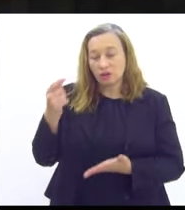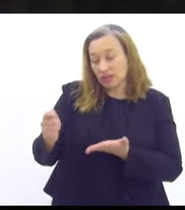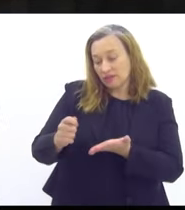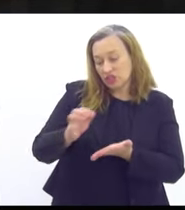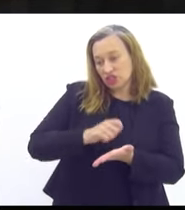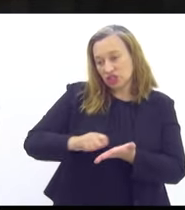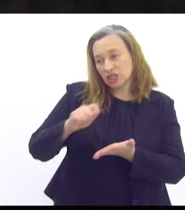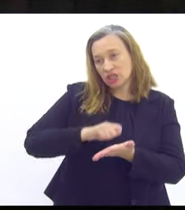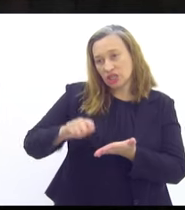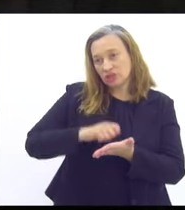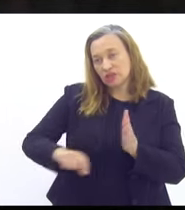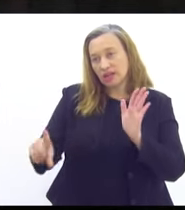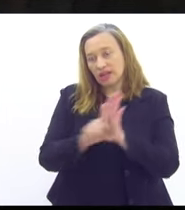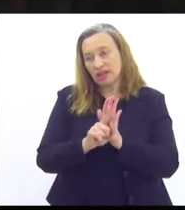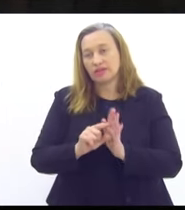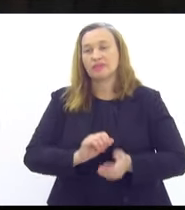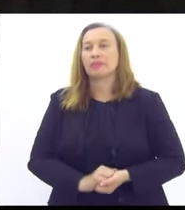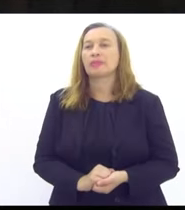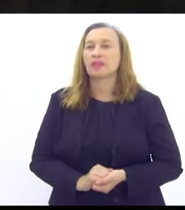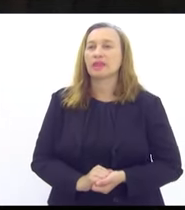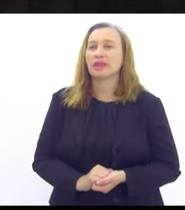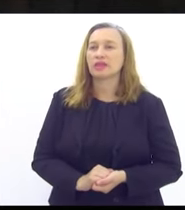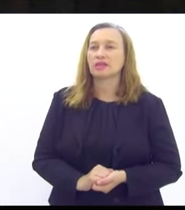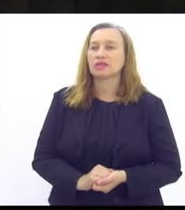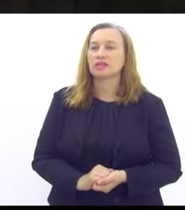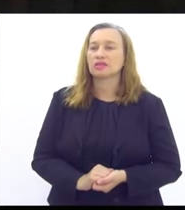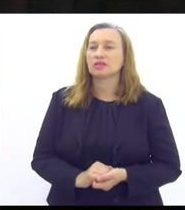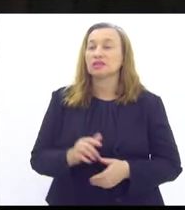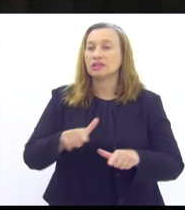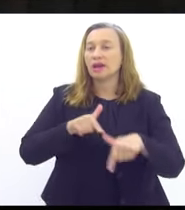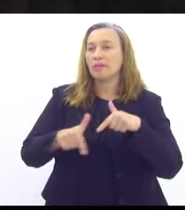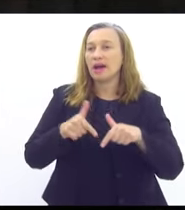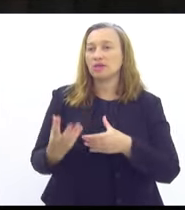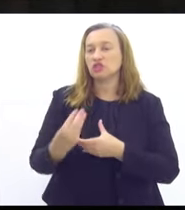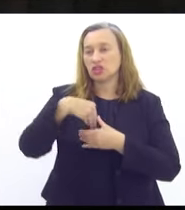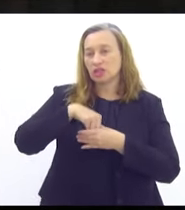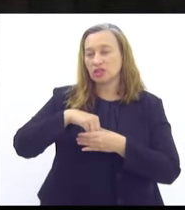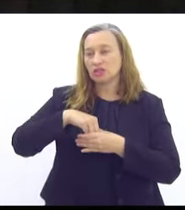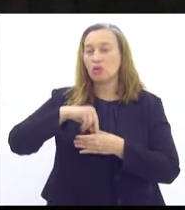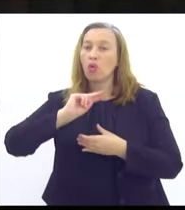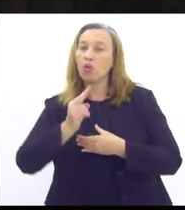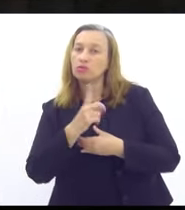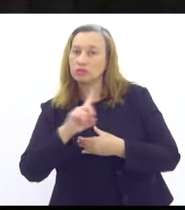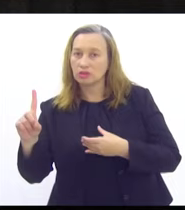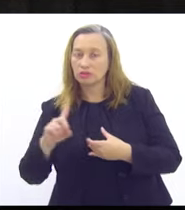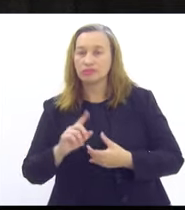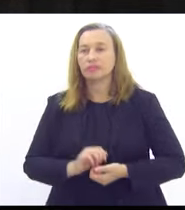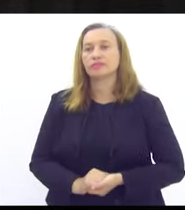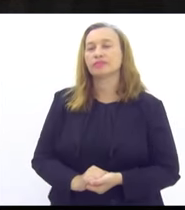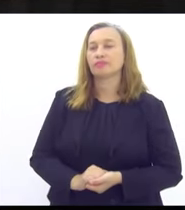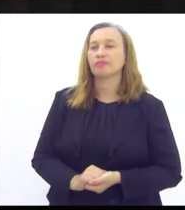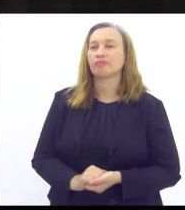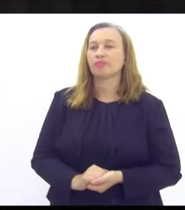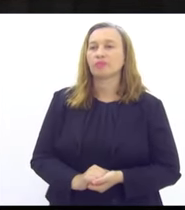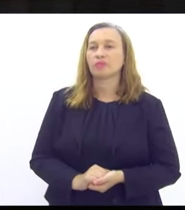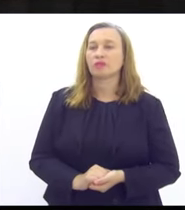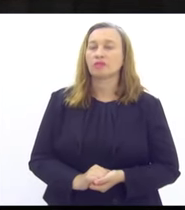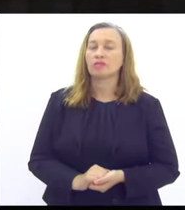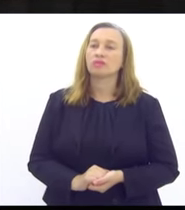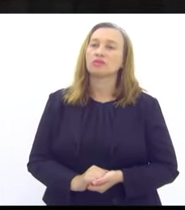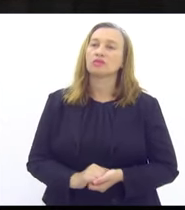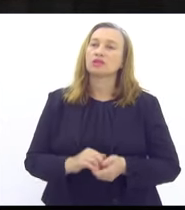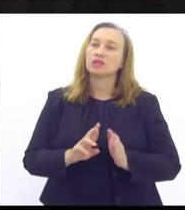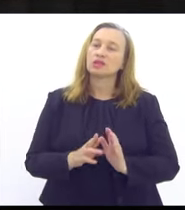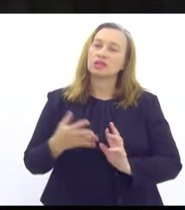quando você diz operações internas ou não, você está se referindo